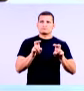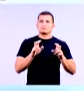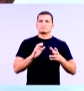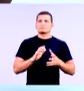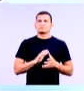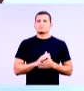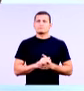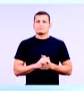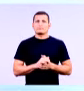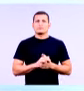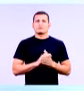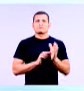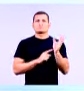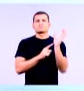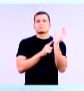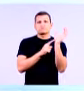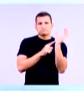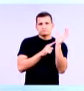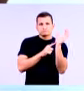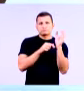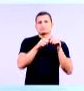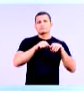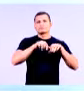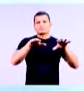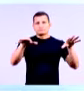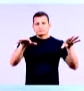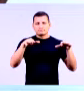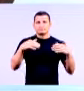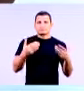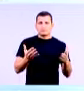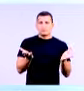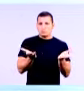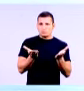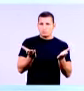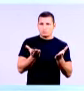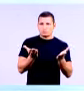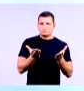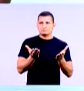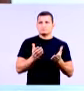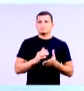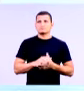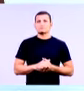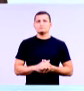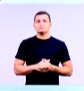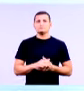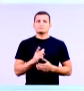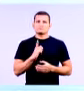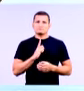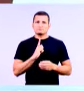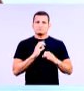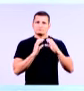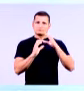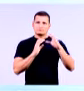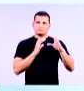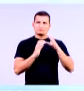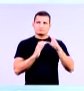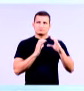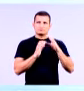as transmissões de satélite, enfim. Então, hoje, chegamos então, hoje, a essa comunicação que existe